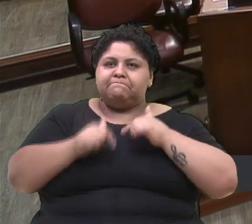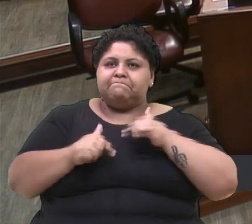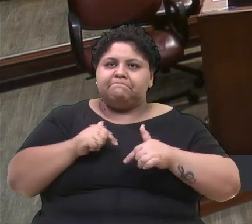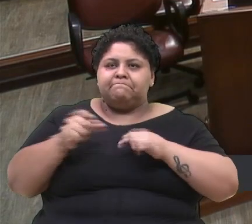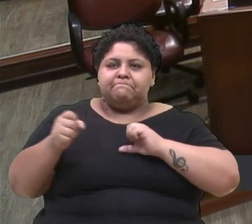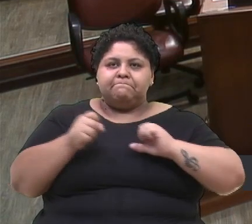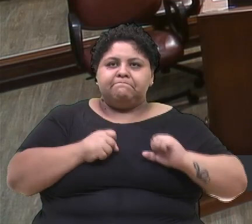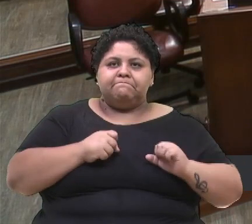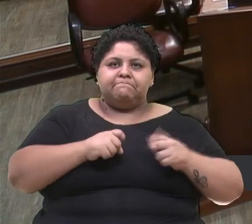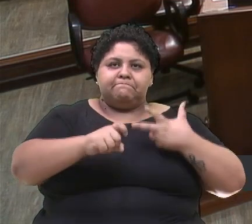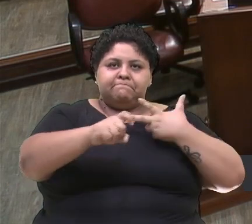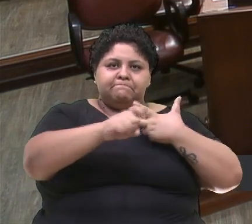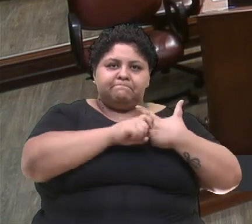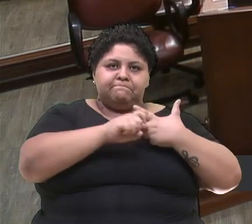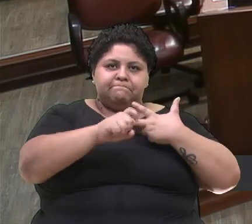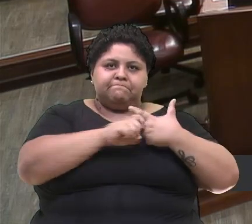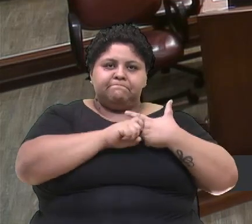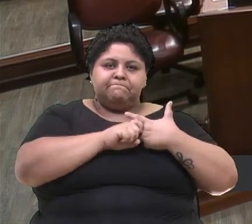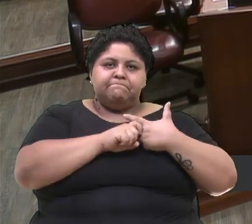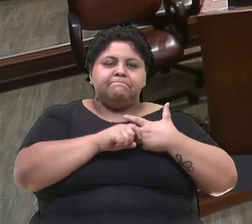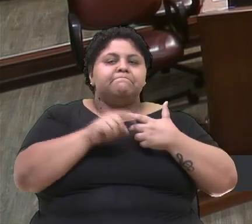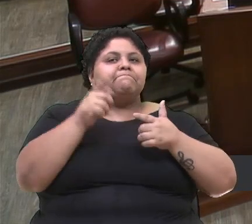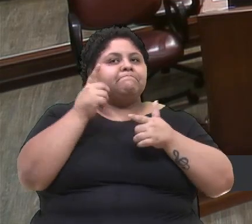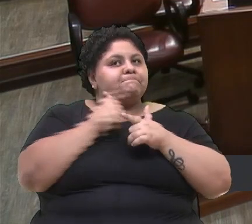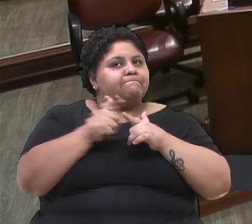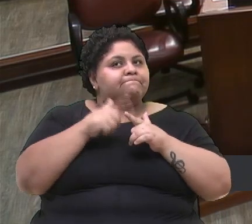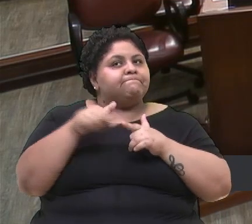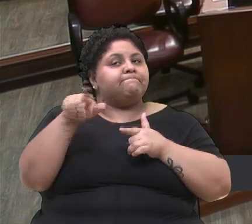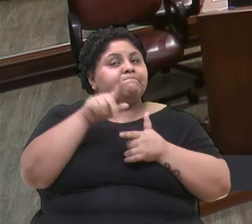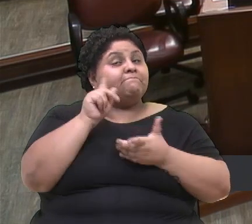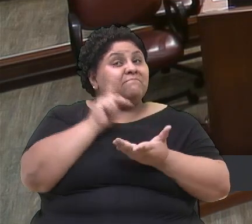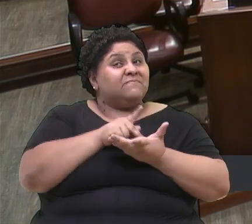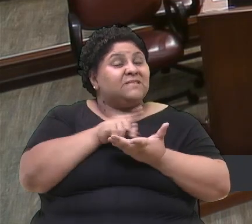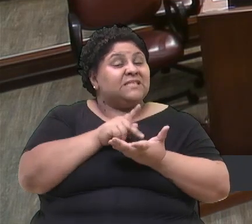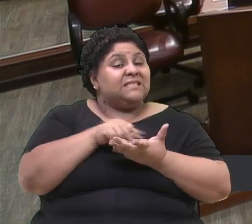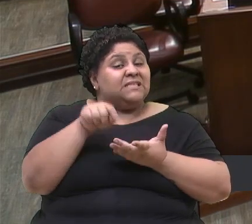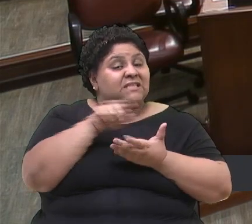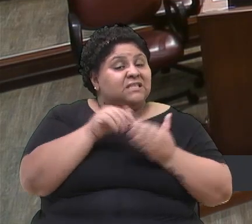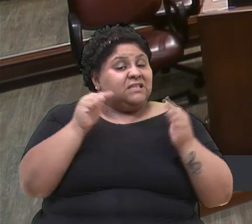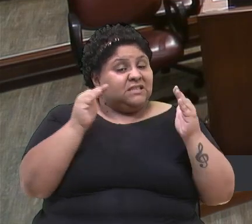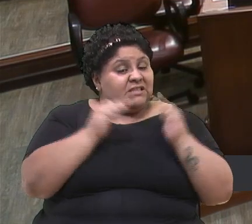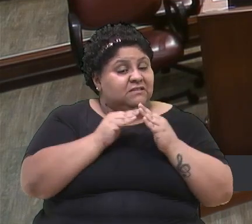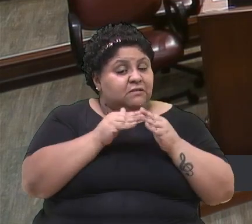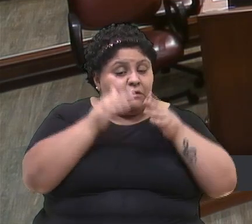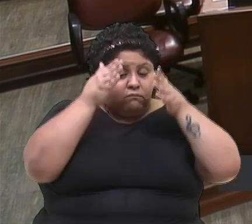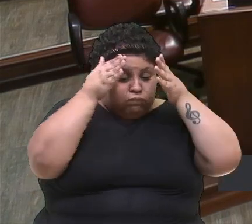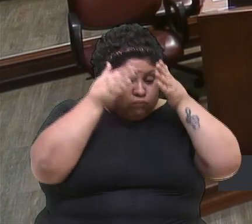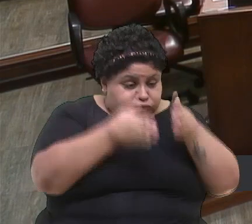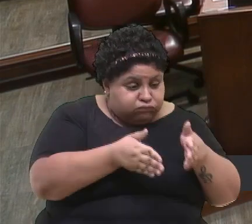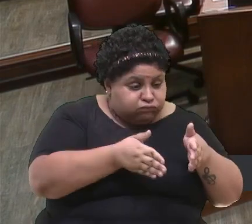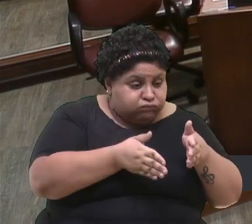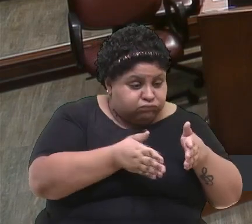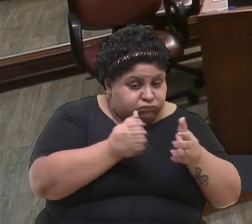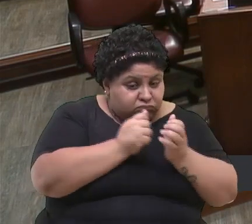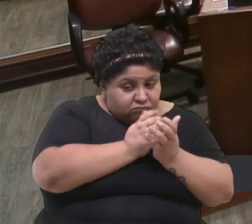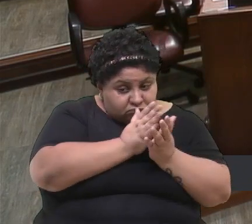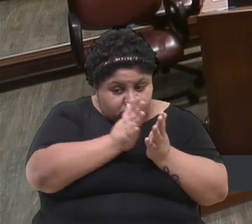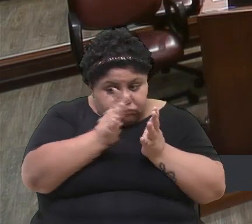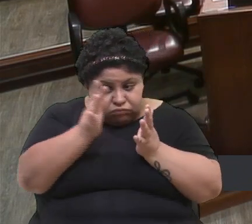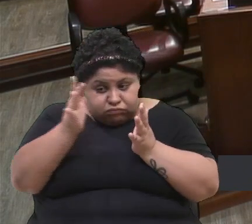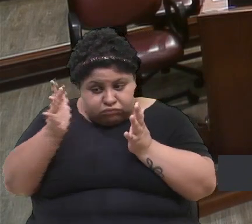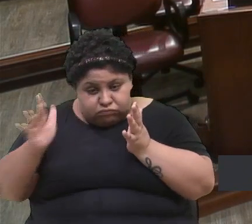Executivo. São situações onde, na verdade, nós aqui desta casa nos debruçamos durante toda essa legislatura,